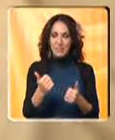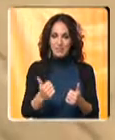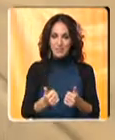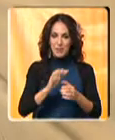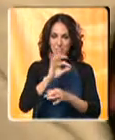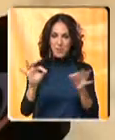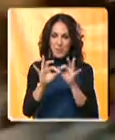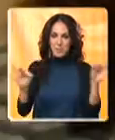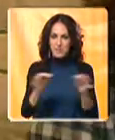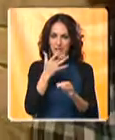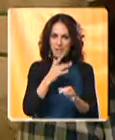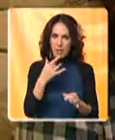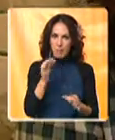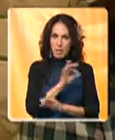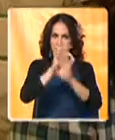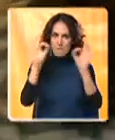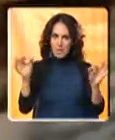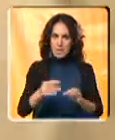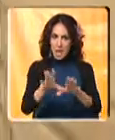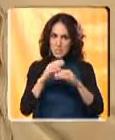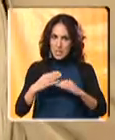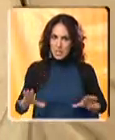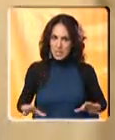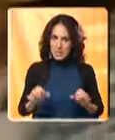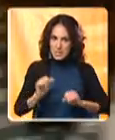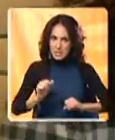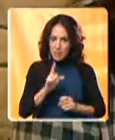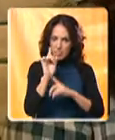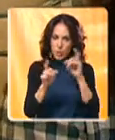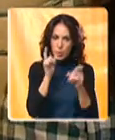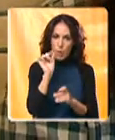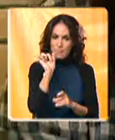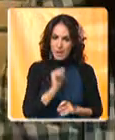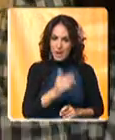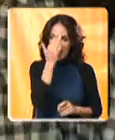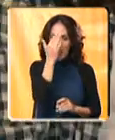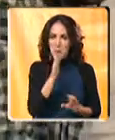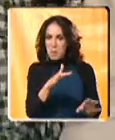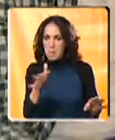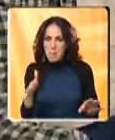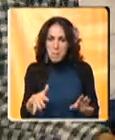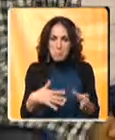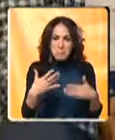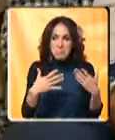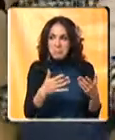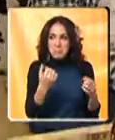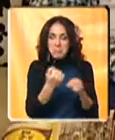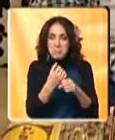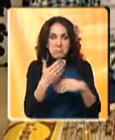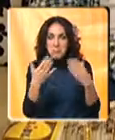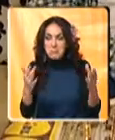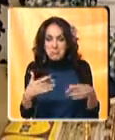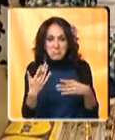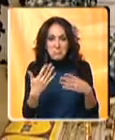grande prenda de Natal. É. Então alinhas nisto? Vamos à procura do teu pai, que eu acho que deve estar aí numa obra qualquer. Sim,